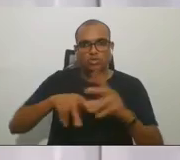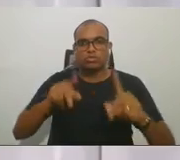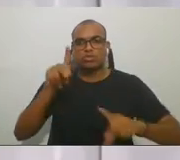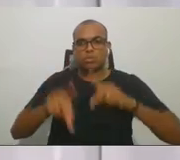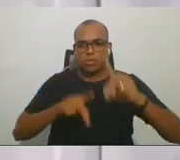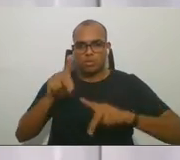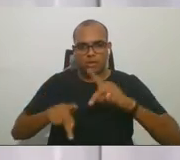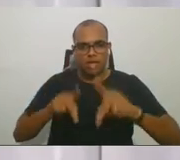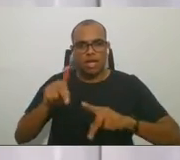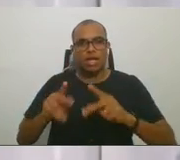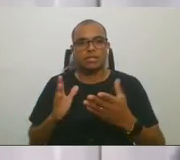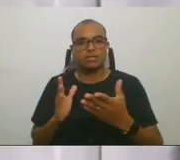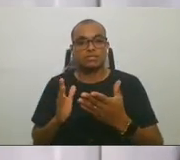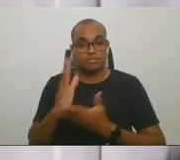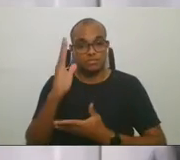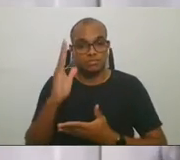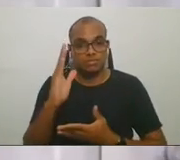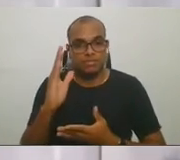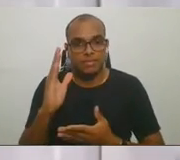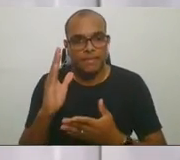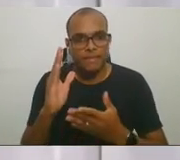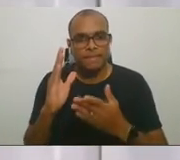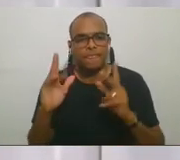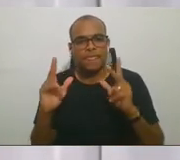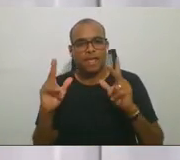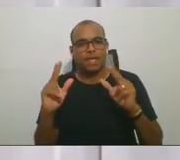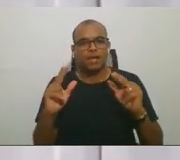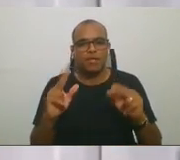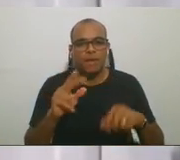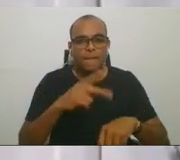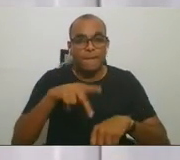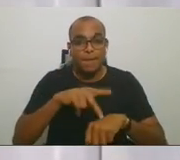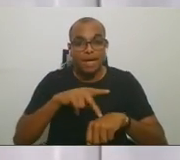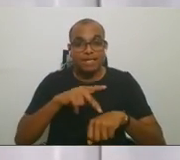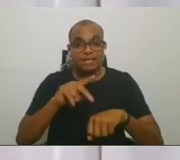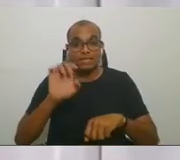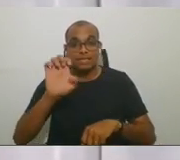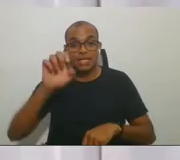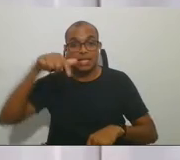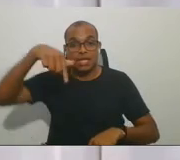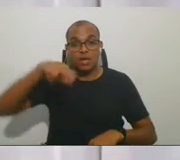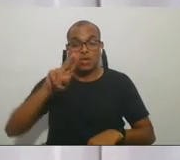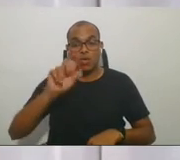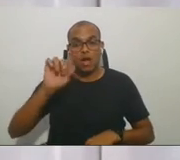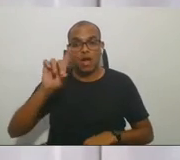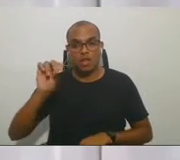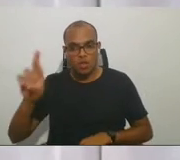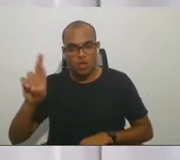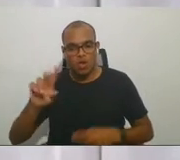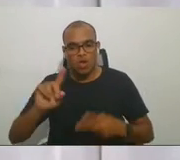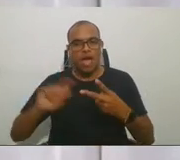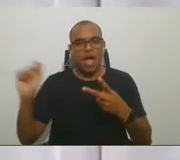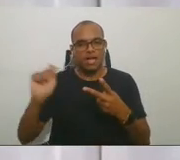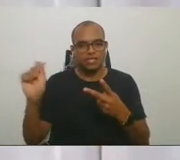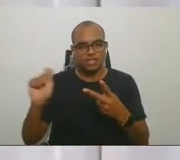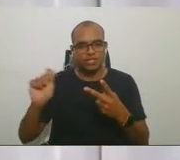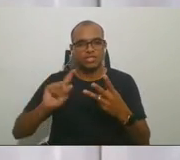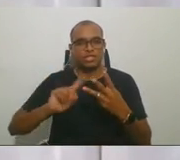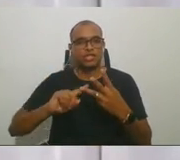convalidantes, como foi o caso de Equador, Argentina e do Brasil, pelo